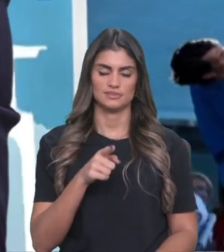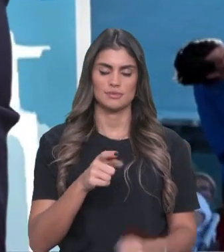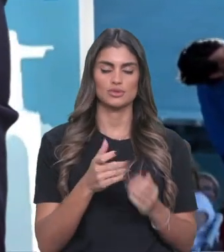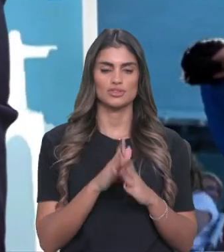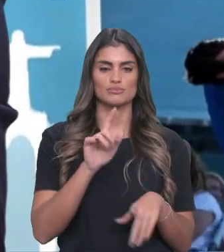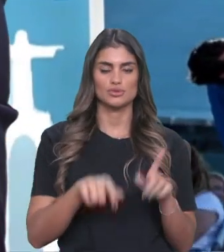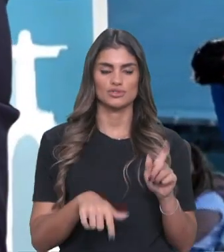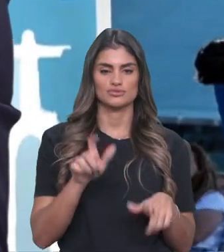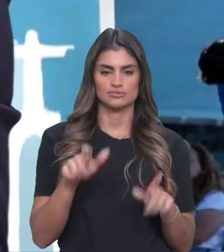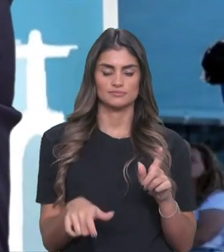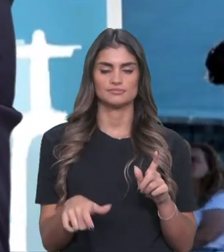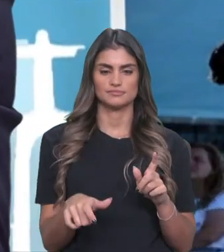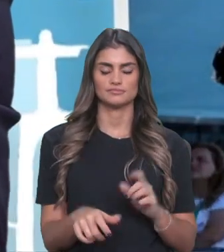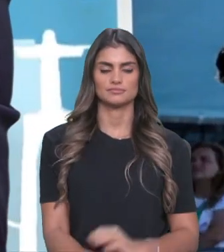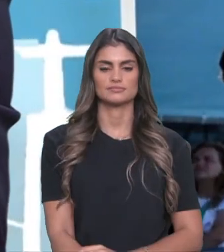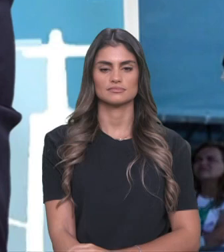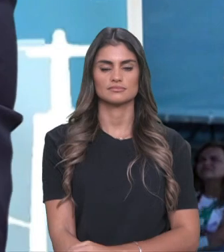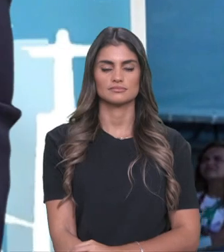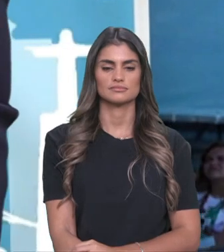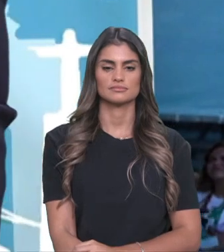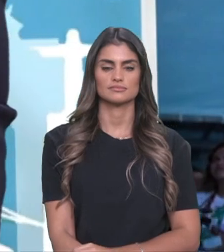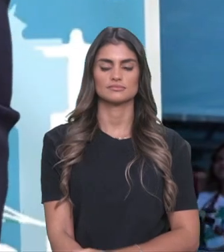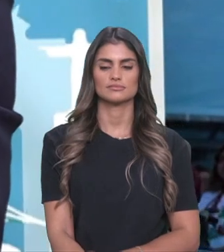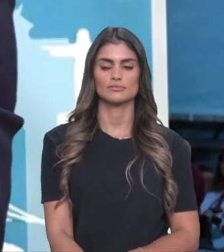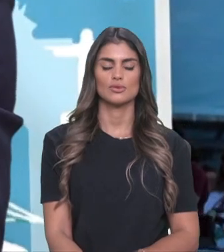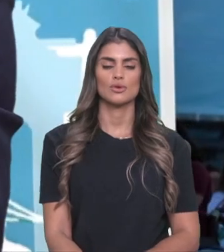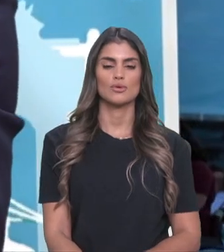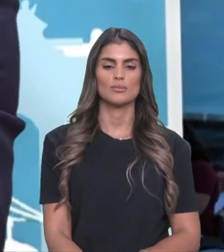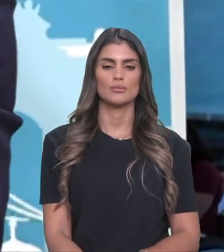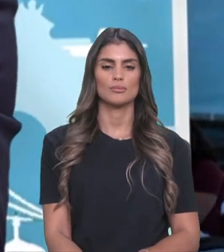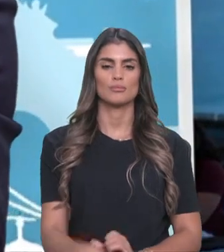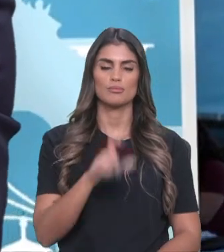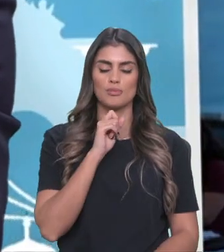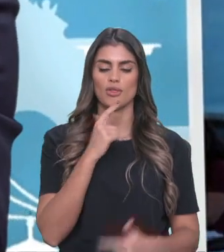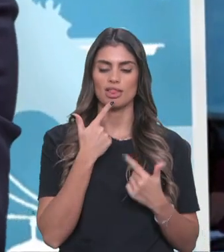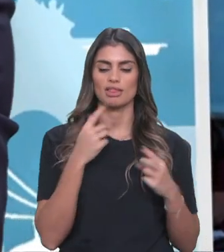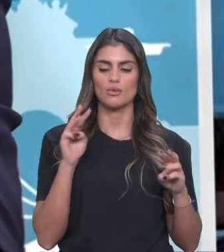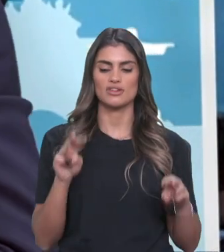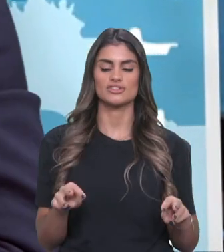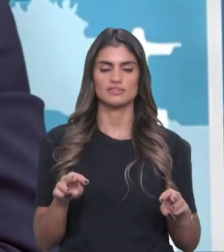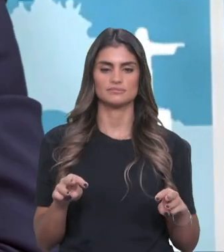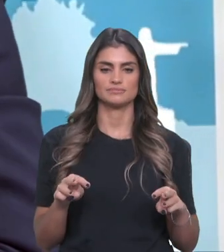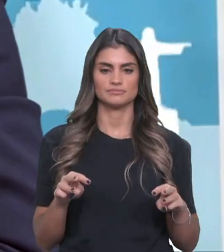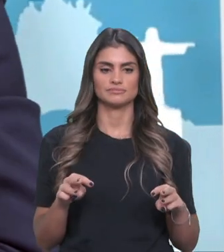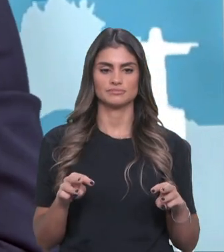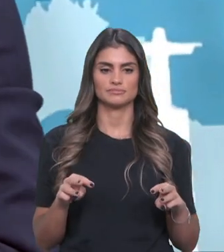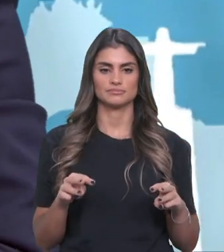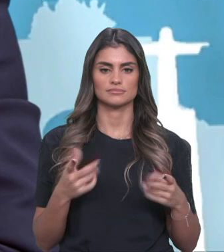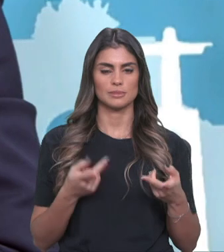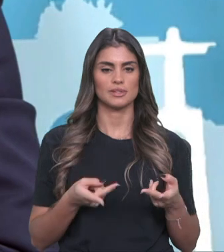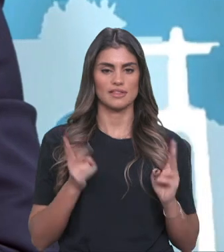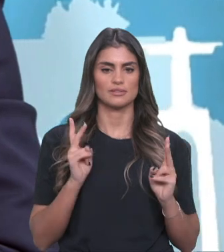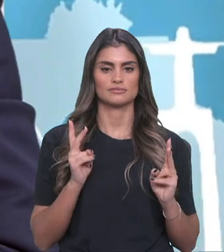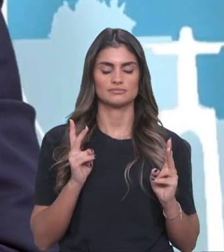todos, mas pode haver uma linguagem, em alguns momentos, na liberdade que a própria norma